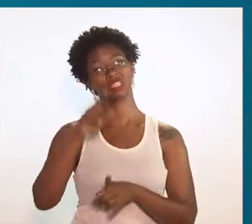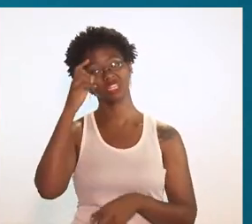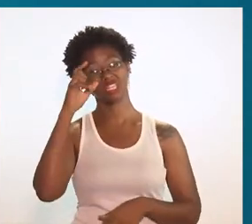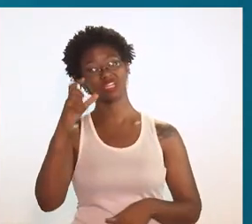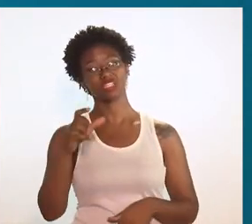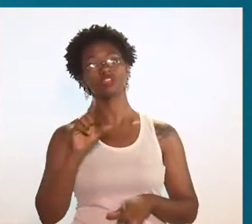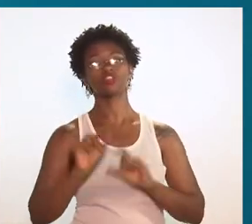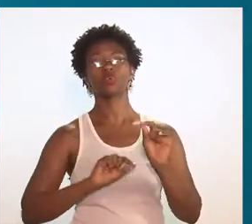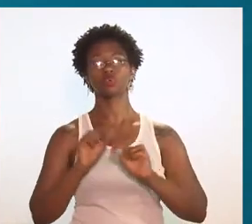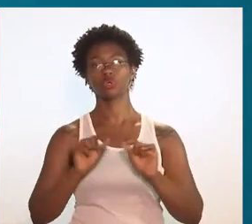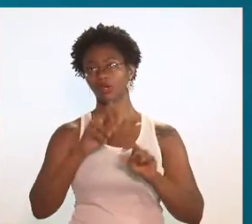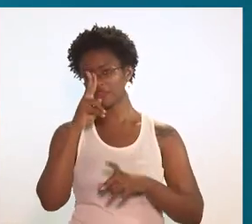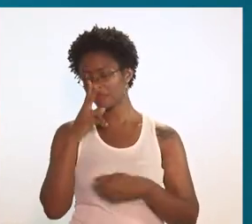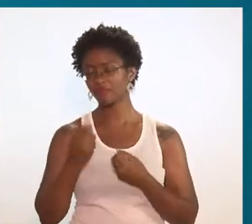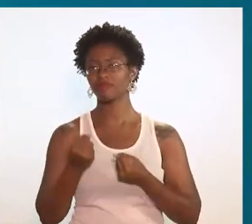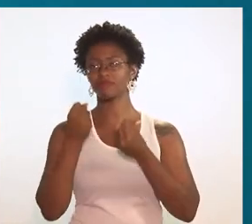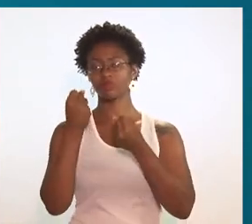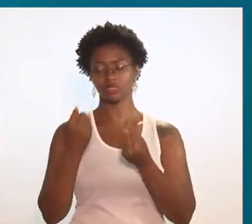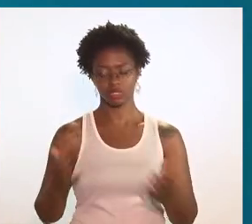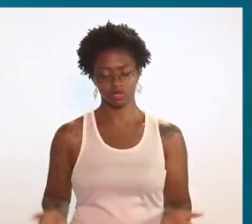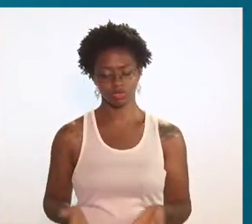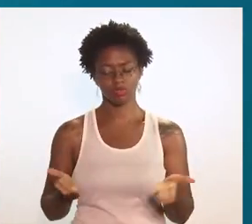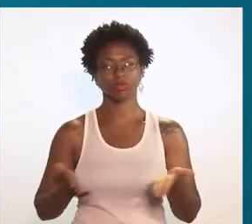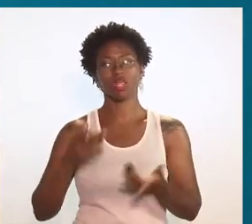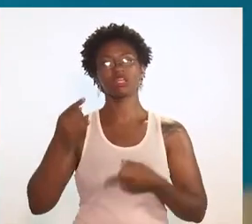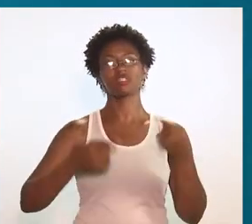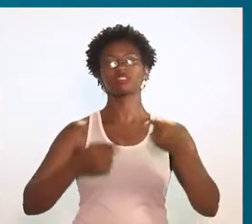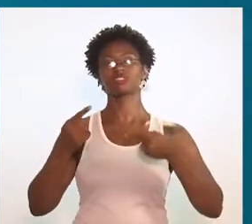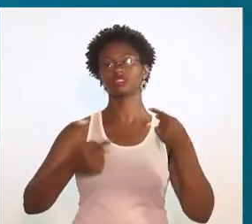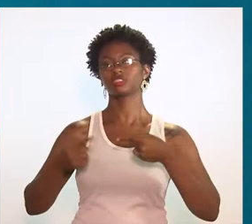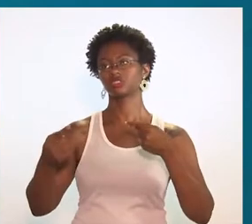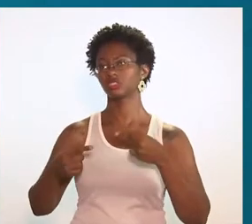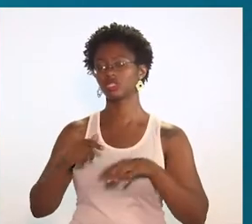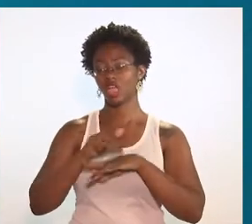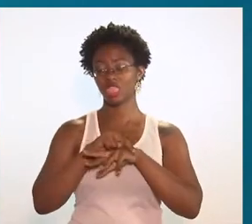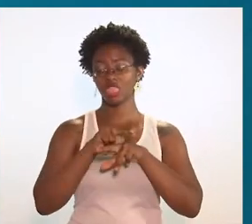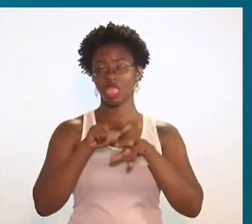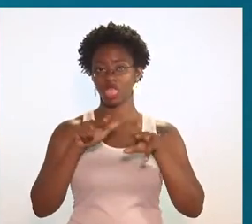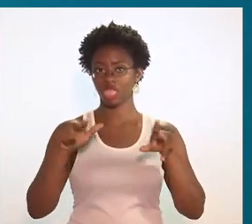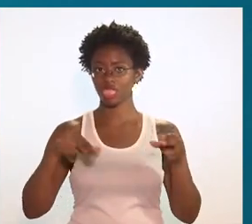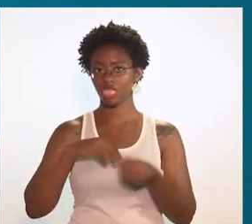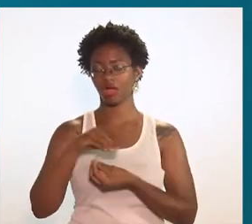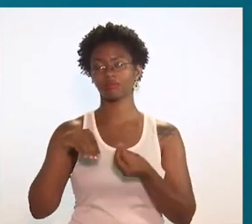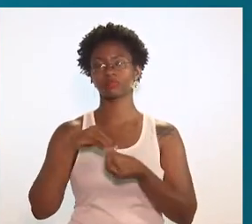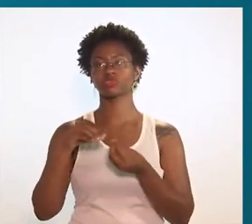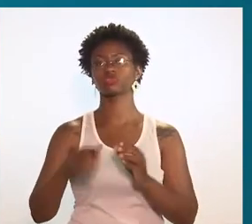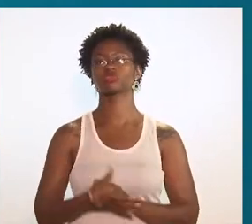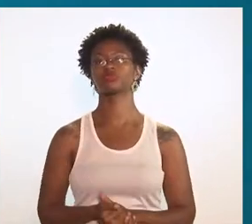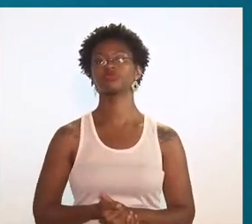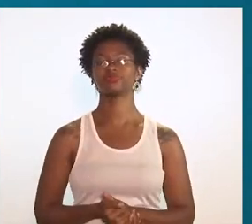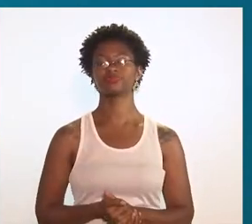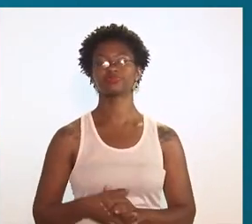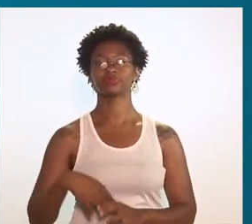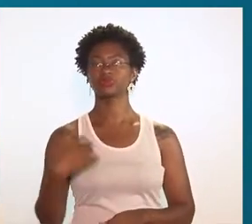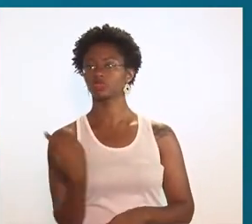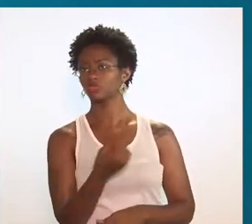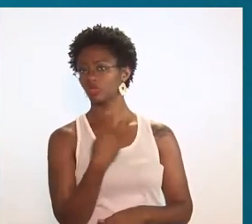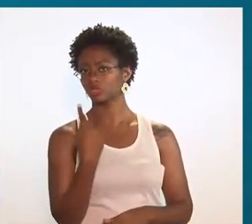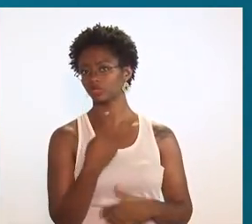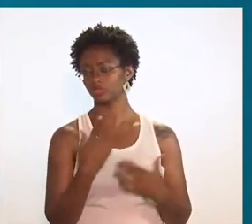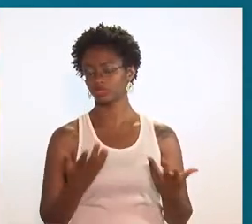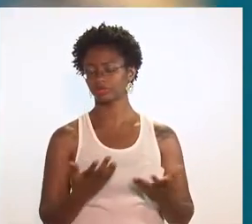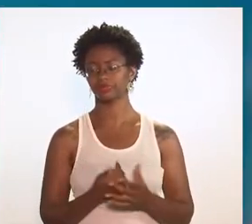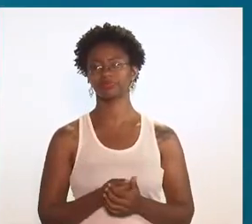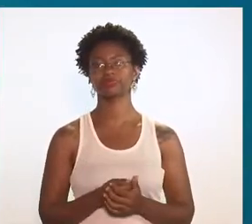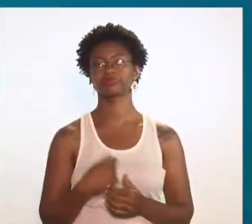interessante também que uma coisa que tem fortalecido essa pauta é a discussão da diversidade, né? Quer dizer, a gente, então,